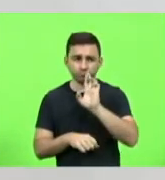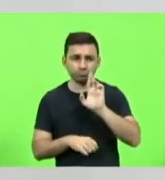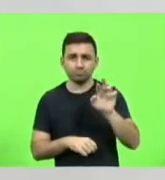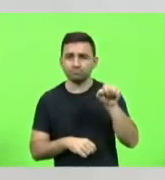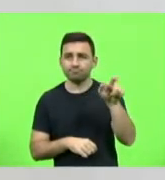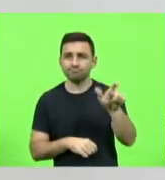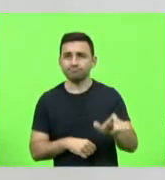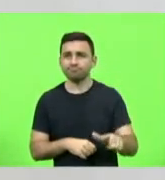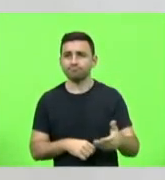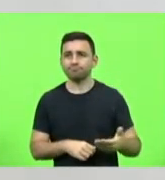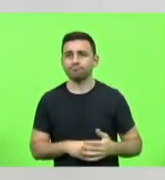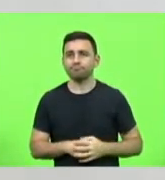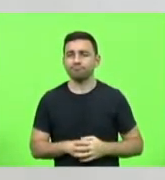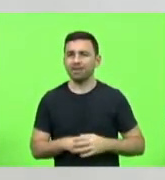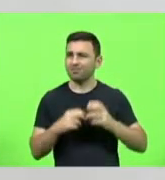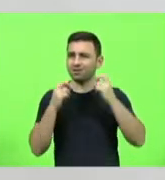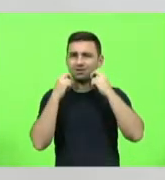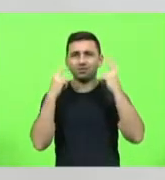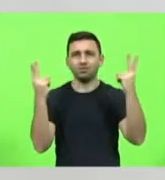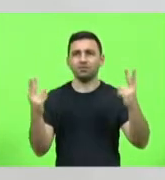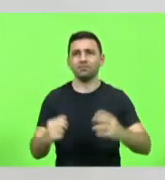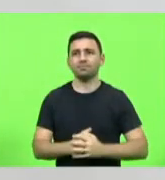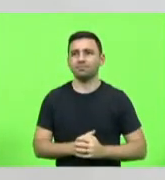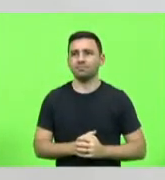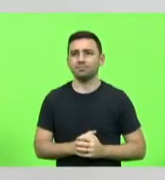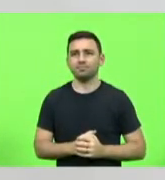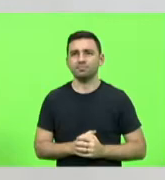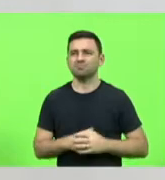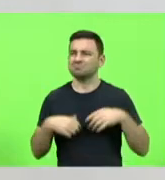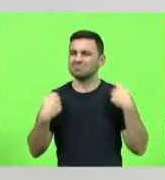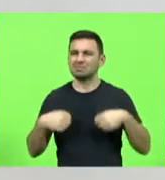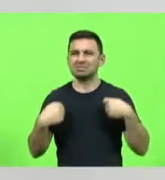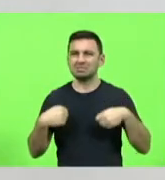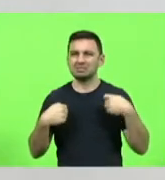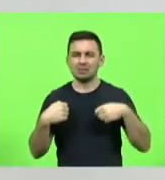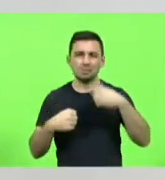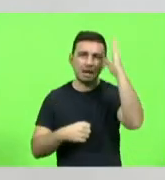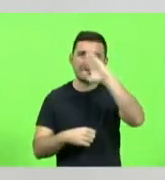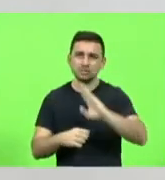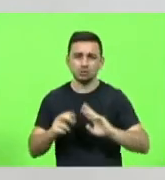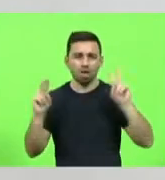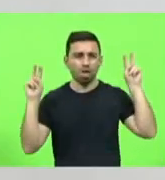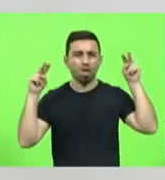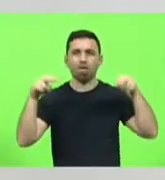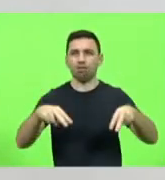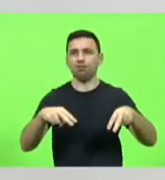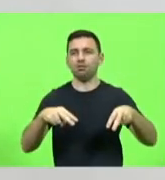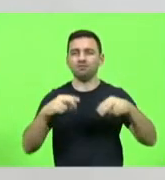Essa é a resposta, uma vergonha. Tem que passar vergonha na frente do Brasil inteiro mesmo.